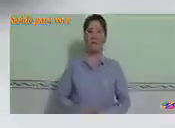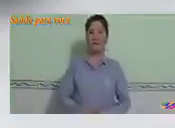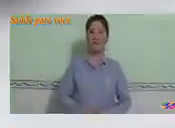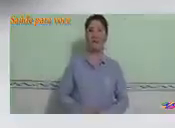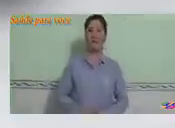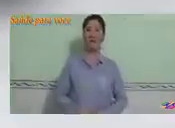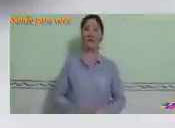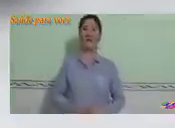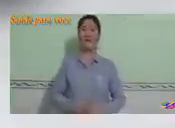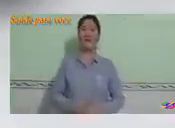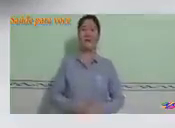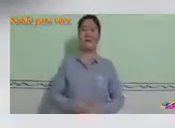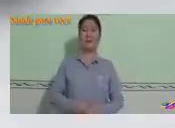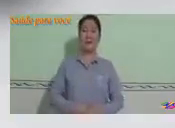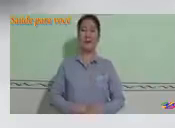ASSIMCOMOATIVIDADF e acento agudo